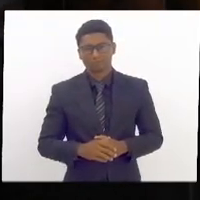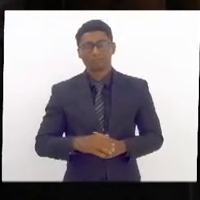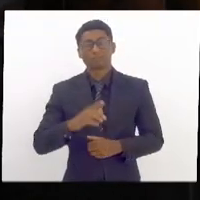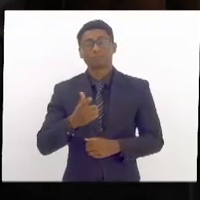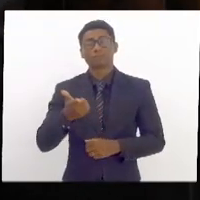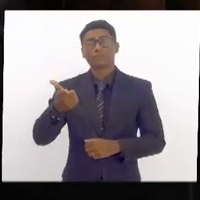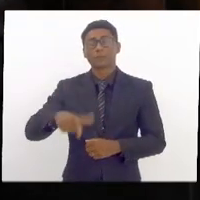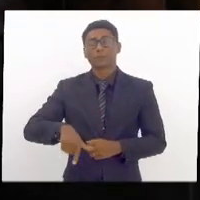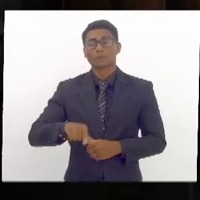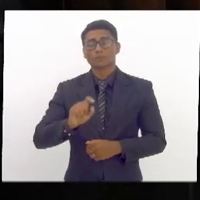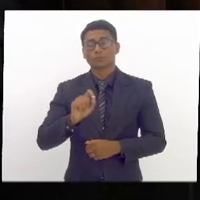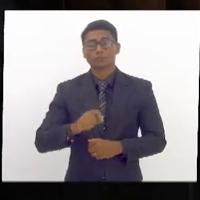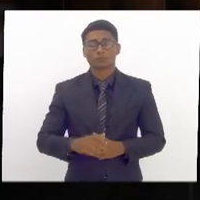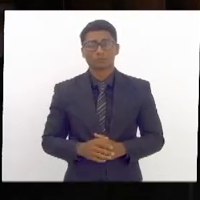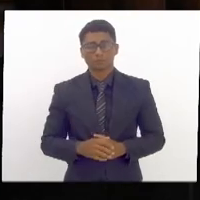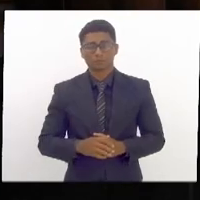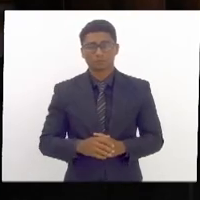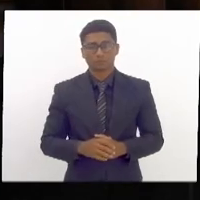isso, né?